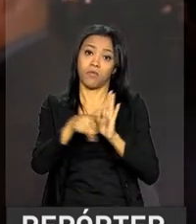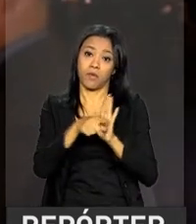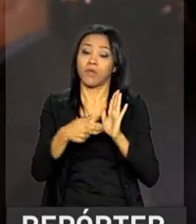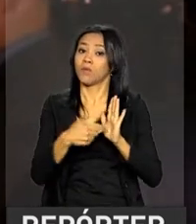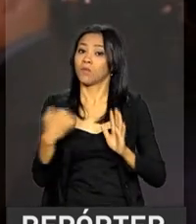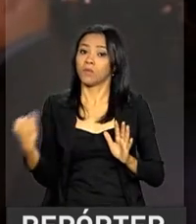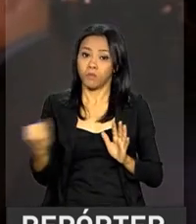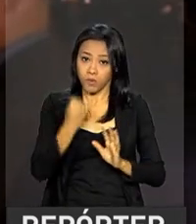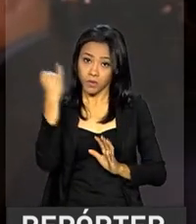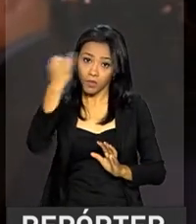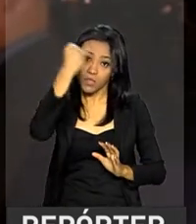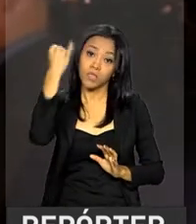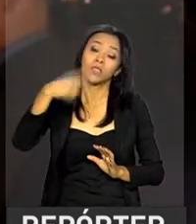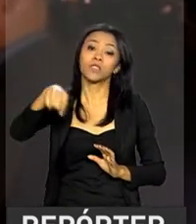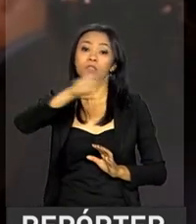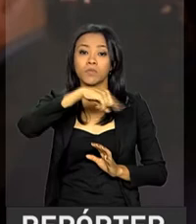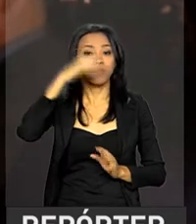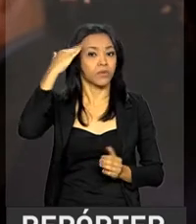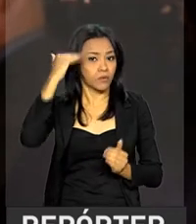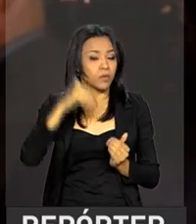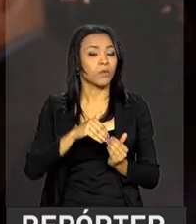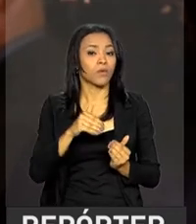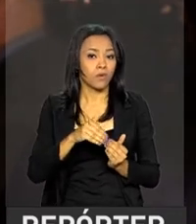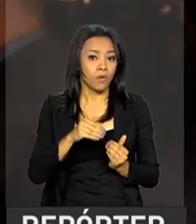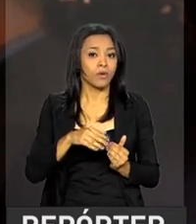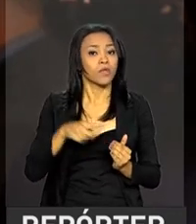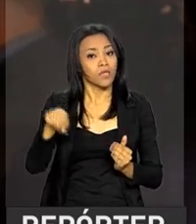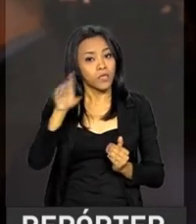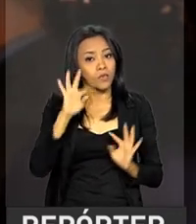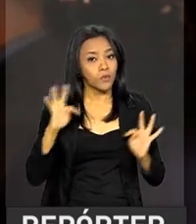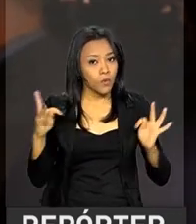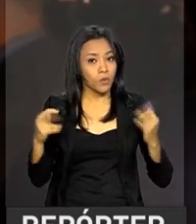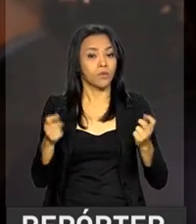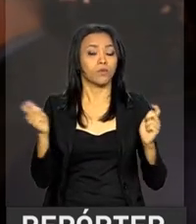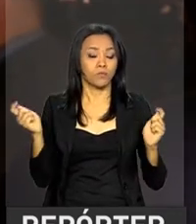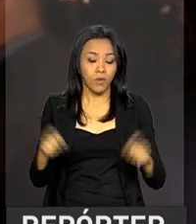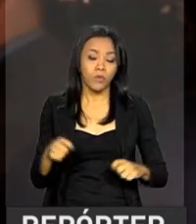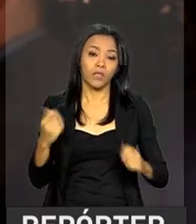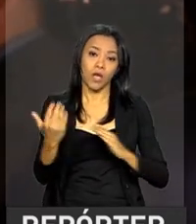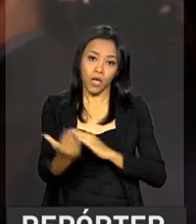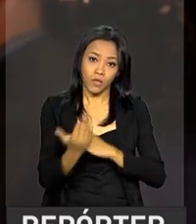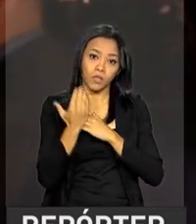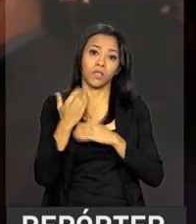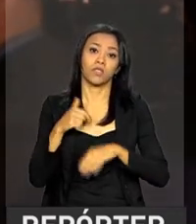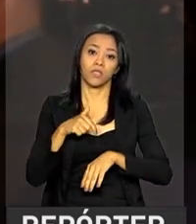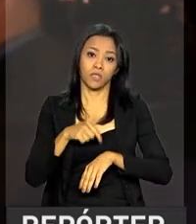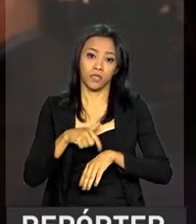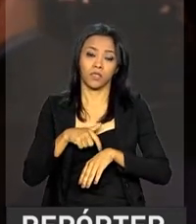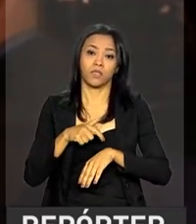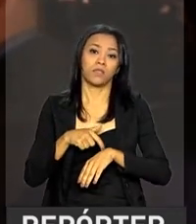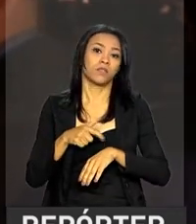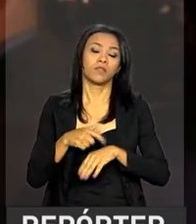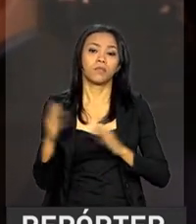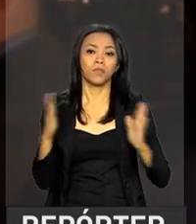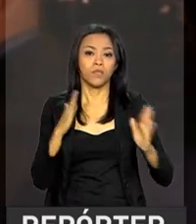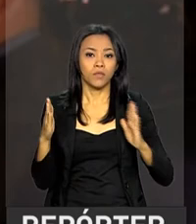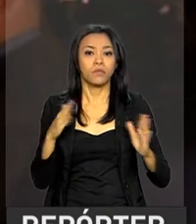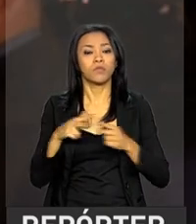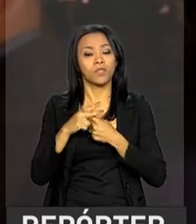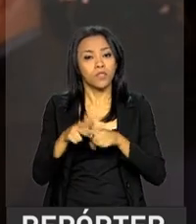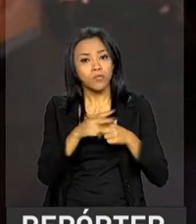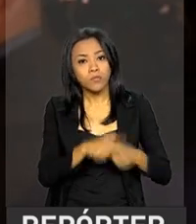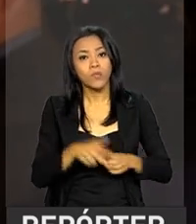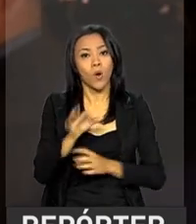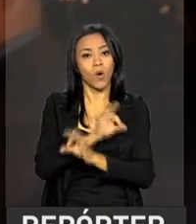que a população apoia para que todos possam, de fato, colaborar com esse momento importante de ajuste justo para o país, de